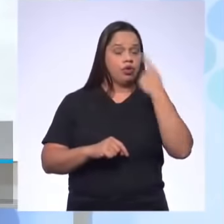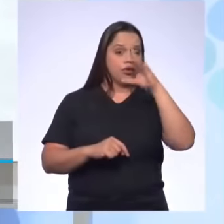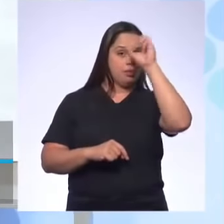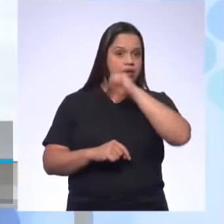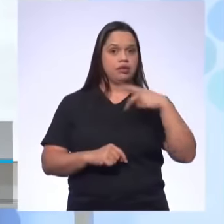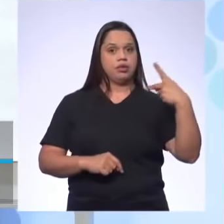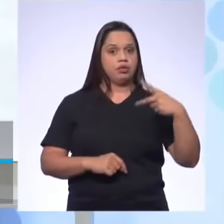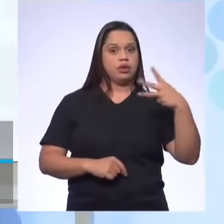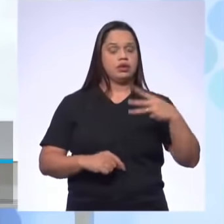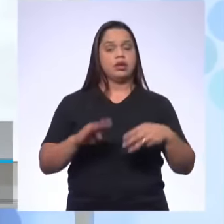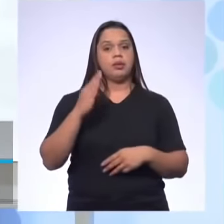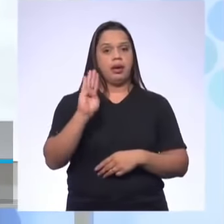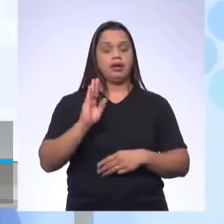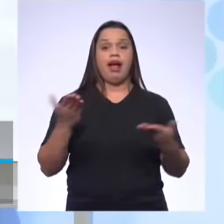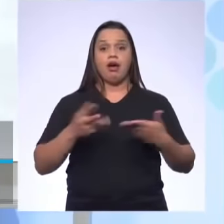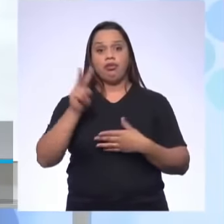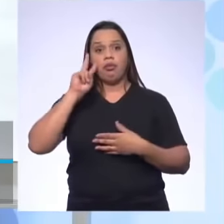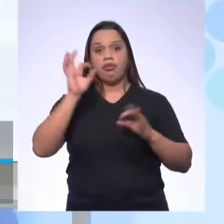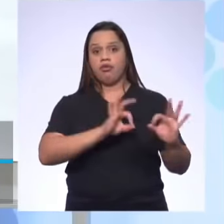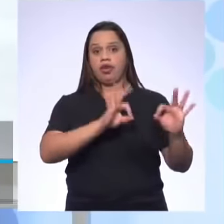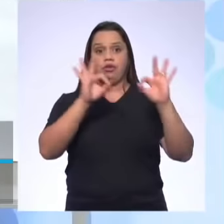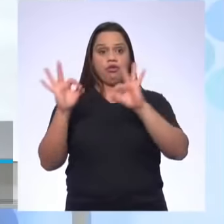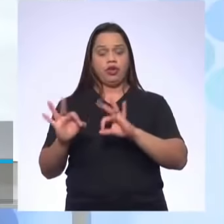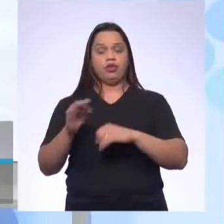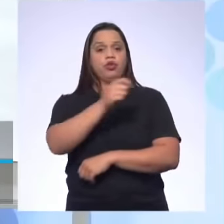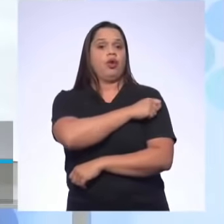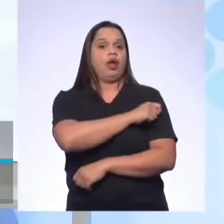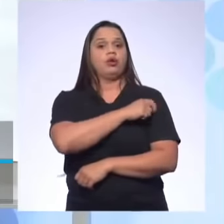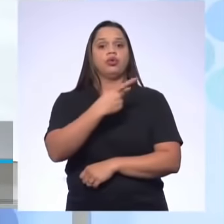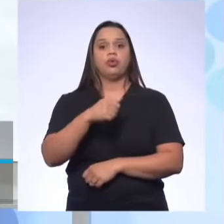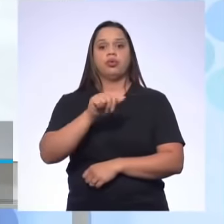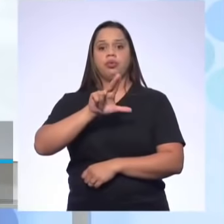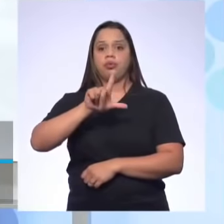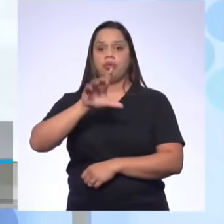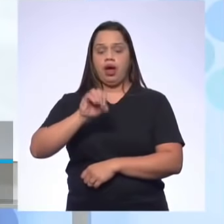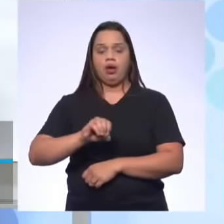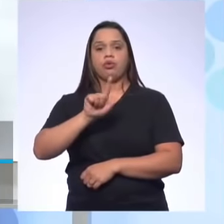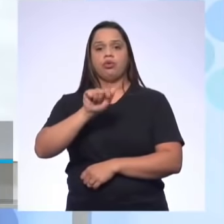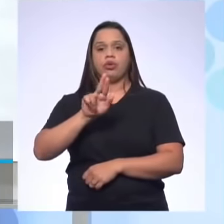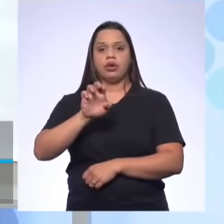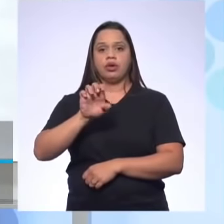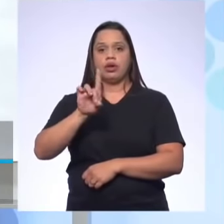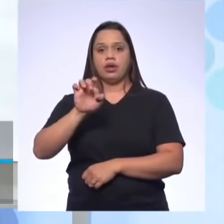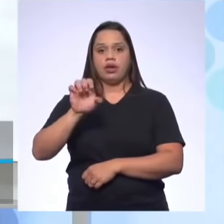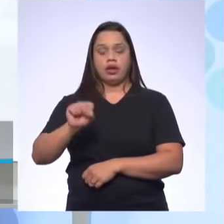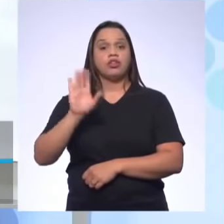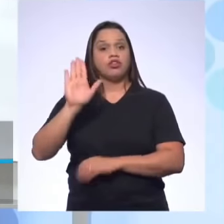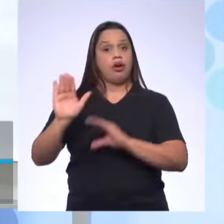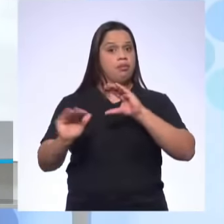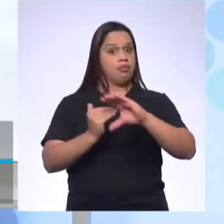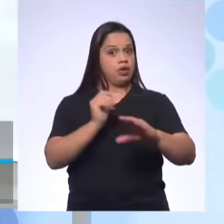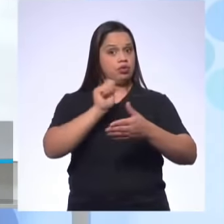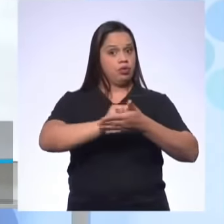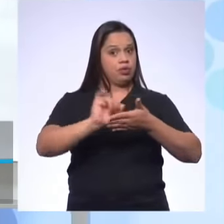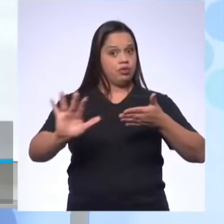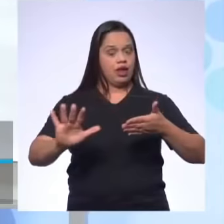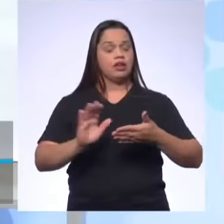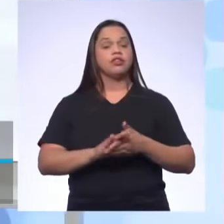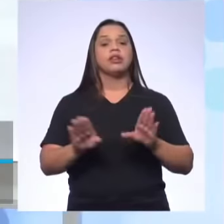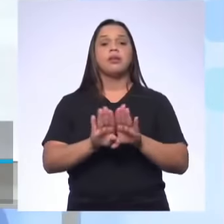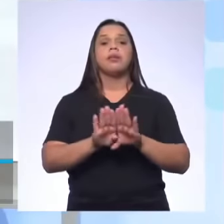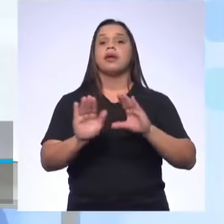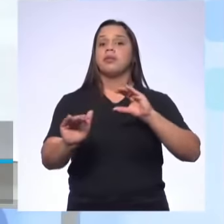vamos assistir a um vídeo do aluno Paulo Guedes Baca. Ele já mandou uma lição e ele me mandou uma lição aqui que